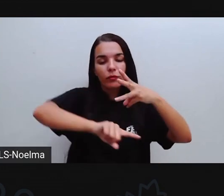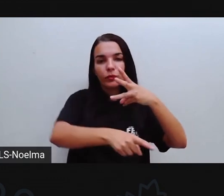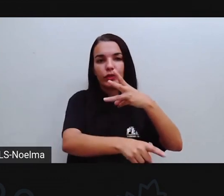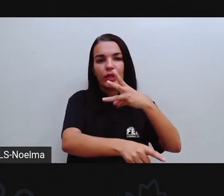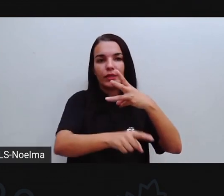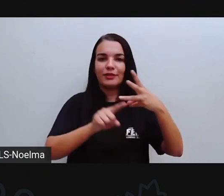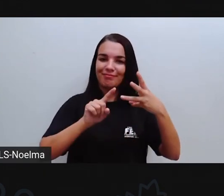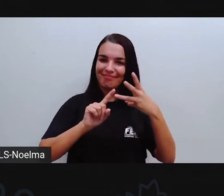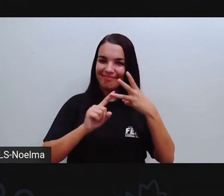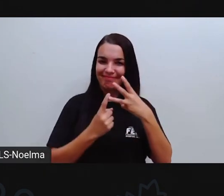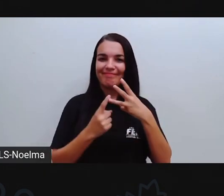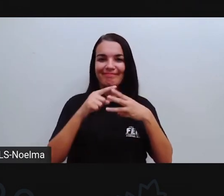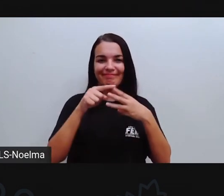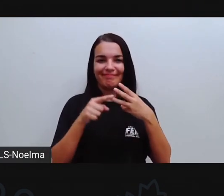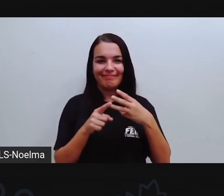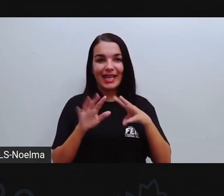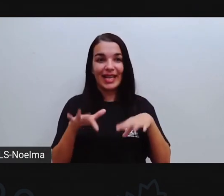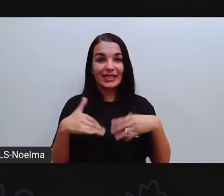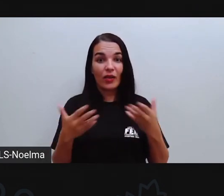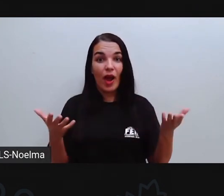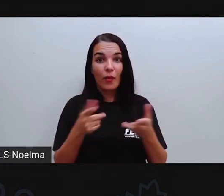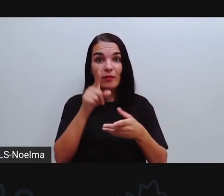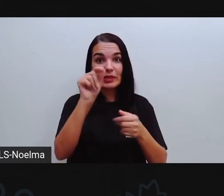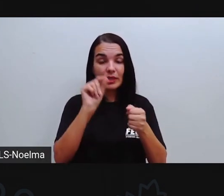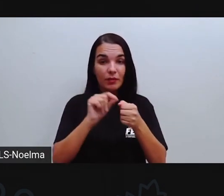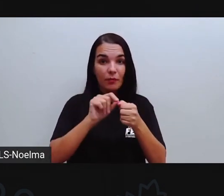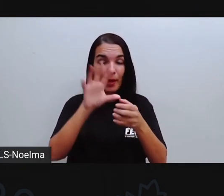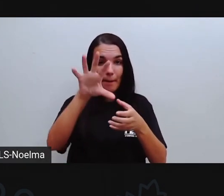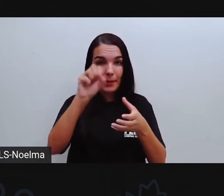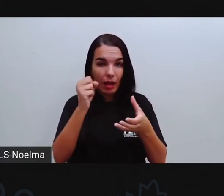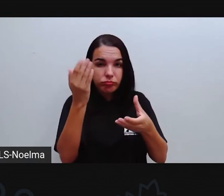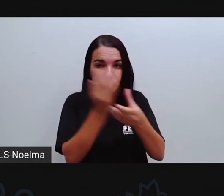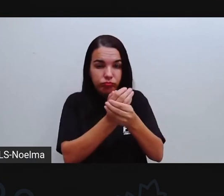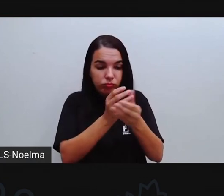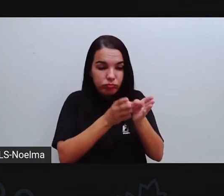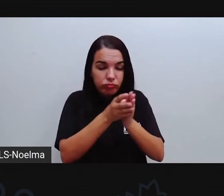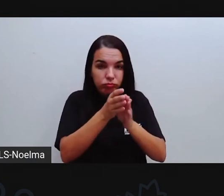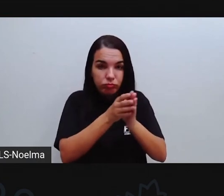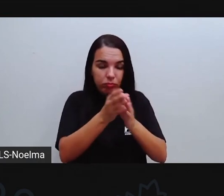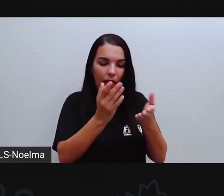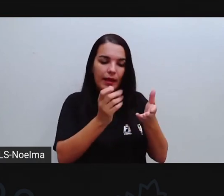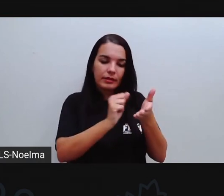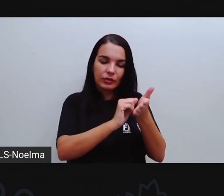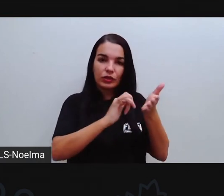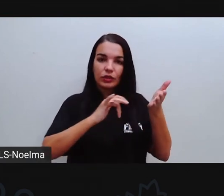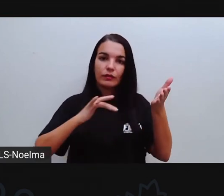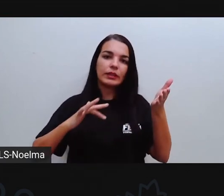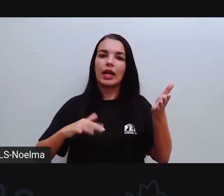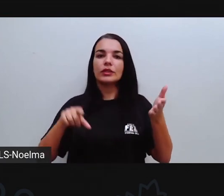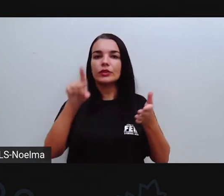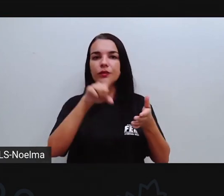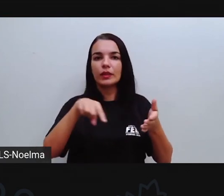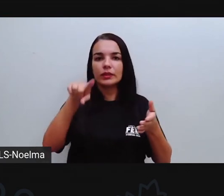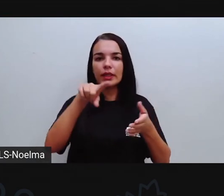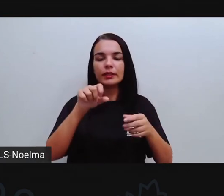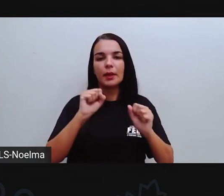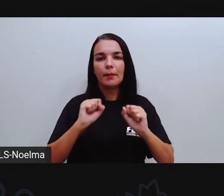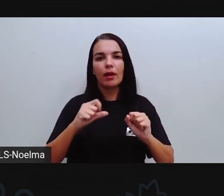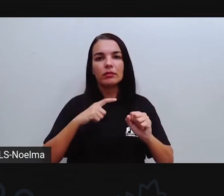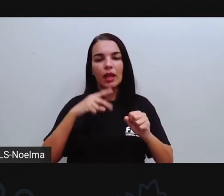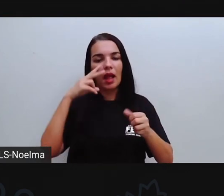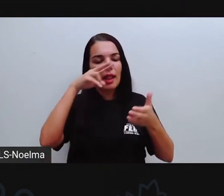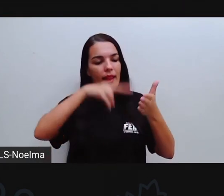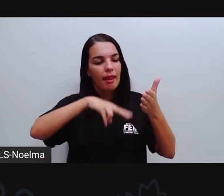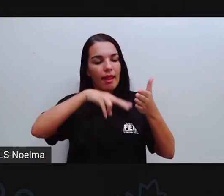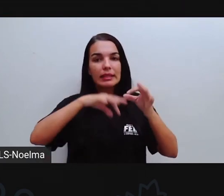profundidade, certo? Agora vocês vão pegar o percurso pedagógico de vocês, ler direitinho lá a parte de orientações que foram dadas pelo